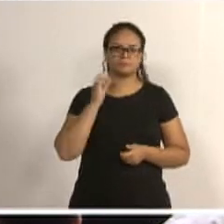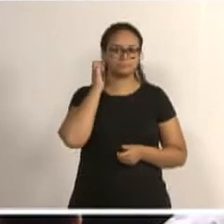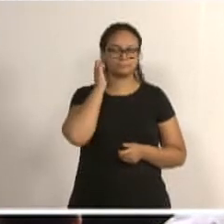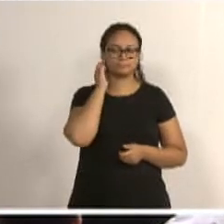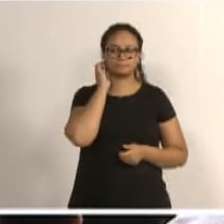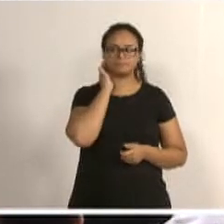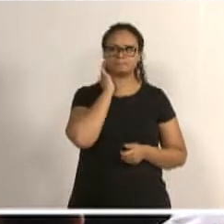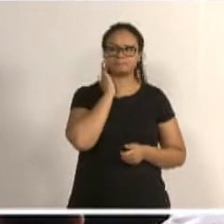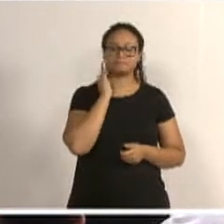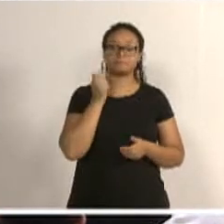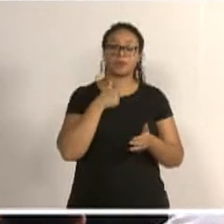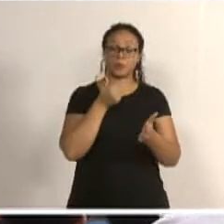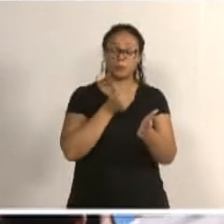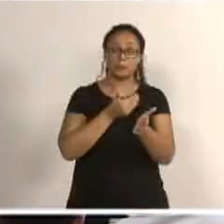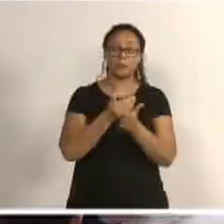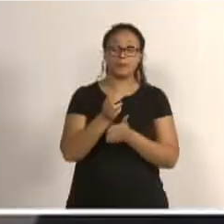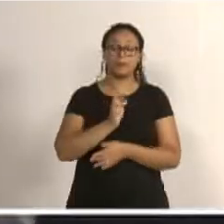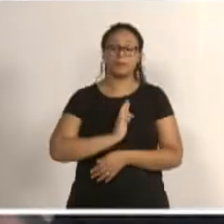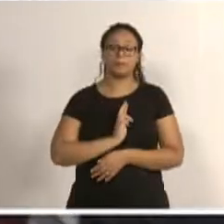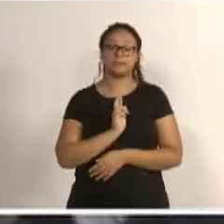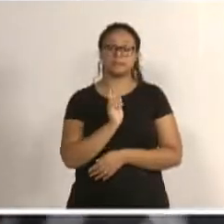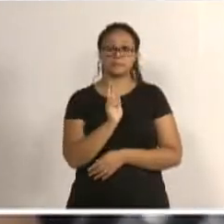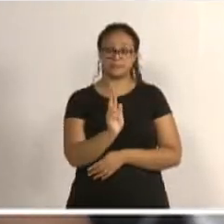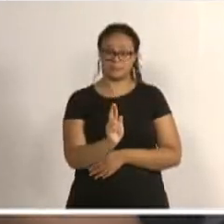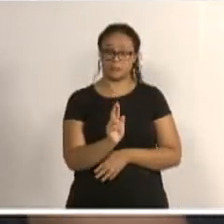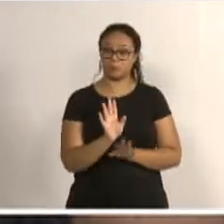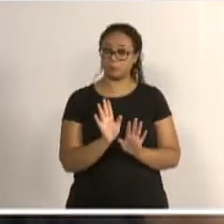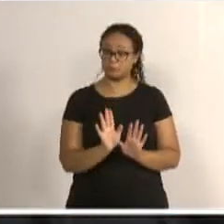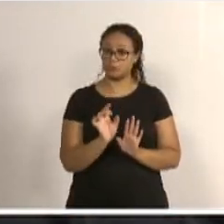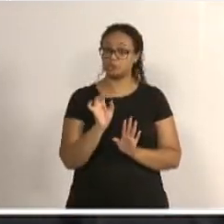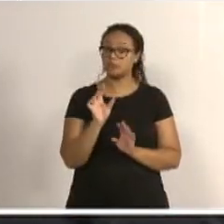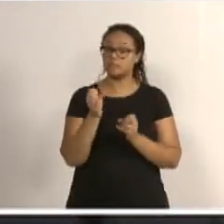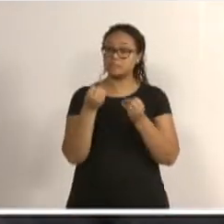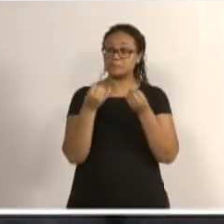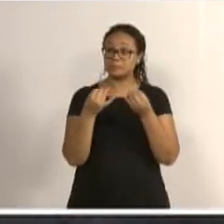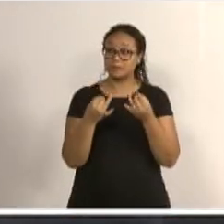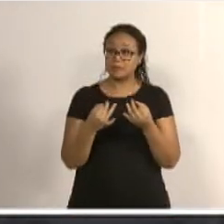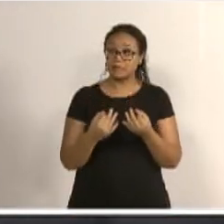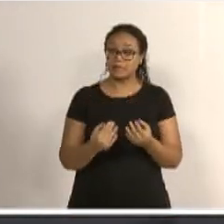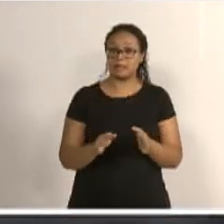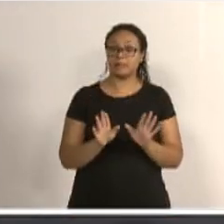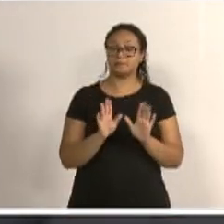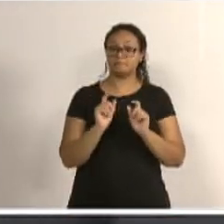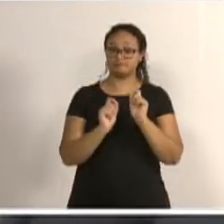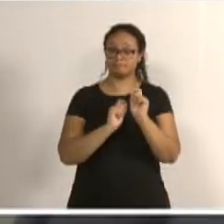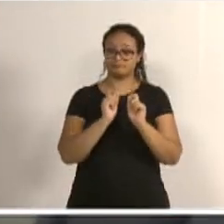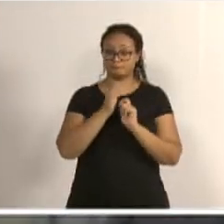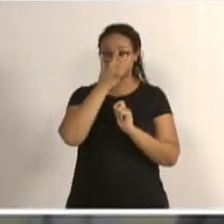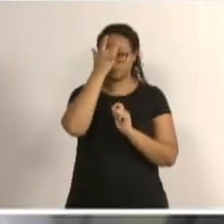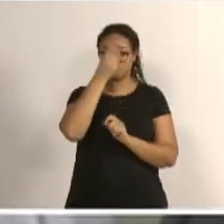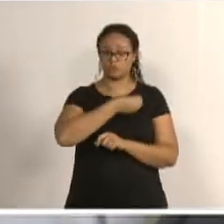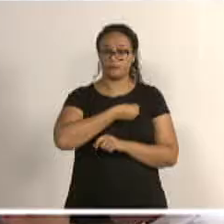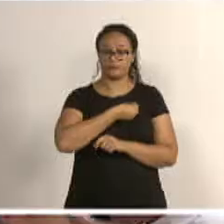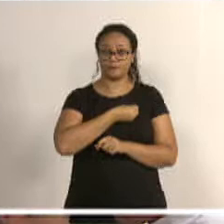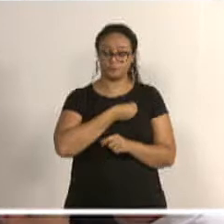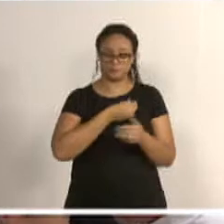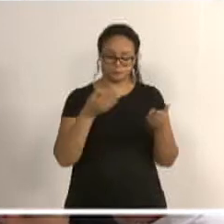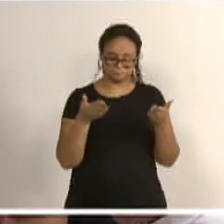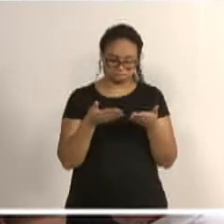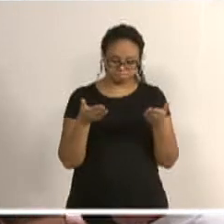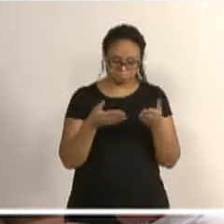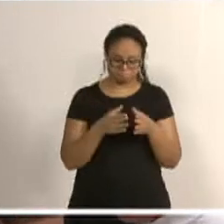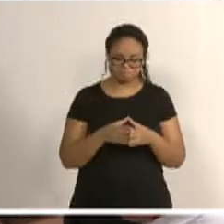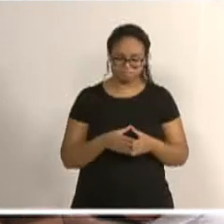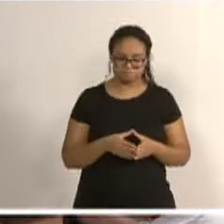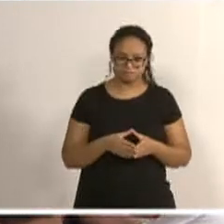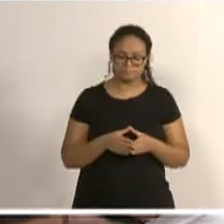Vou começar com a representação dos usuários. Tem que explicar, principalmente o pessoal que está aqui, que não tem acompanhado ainda,